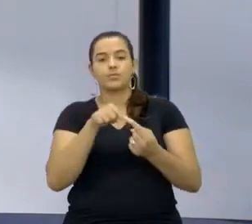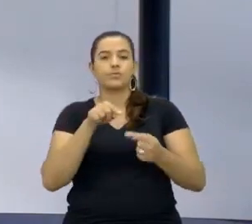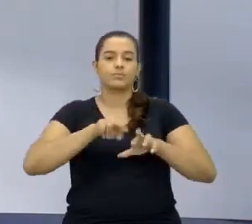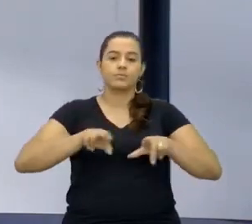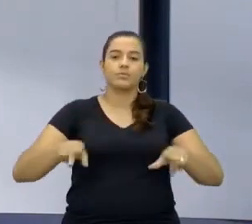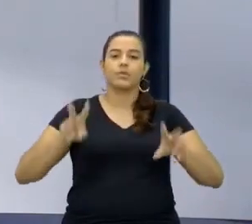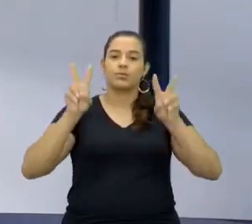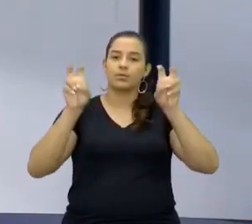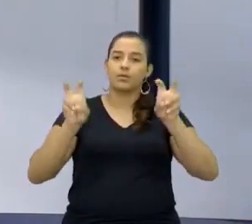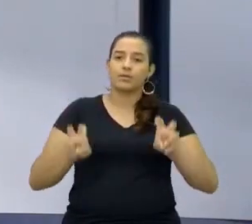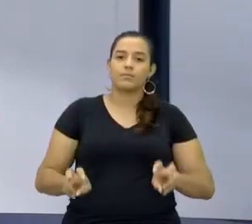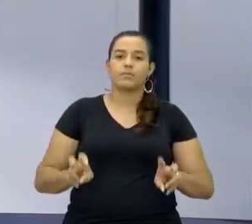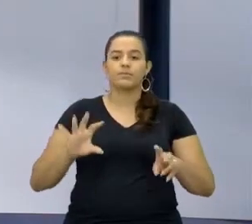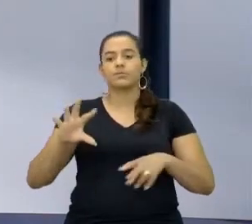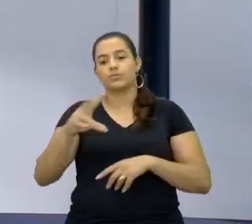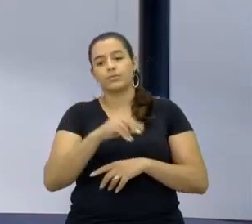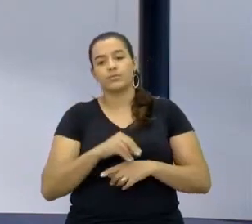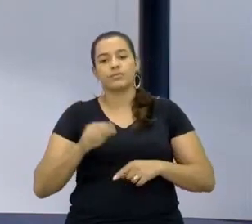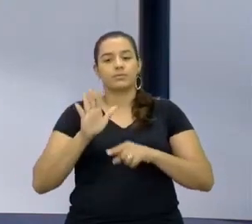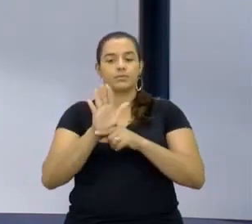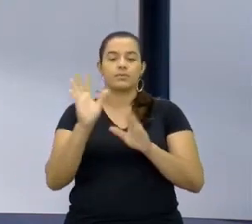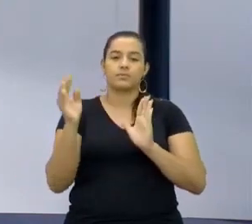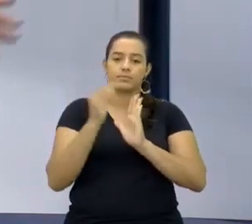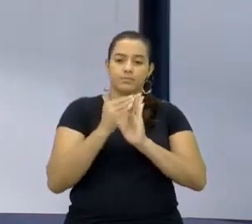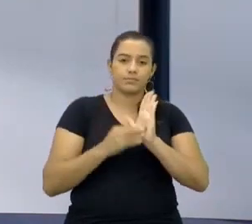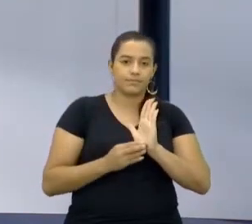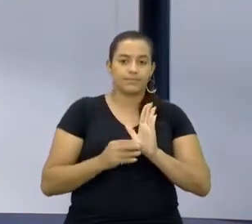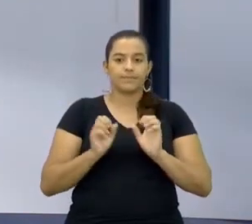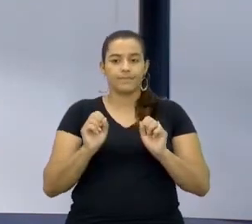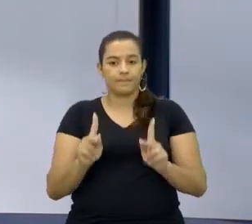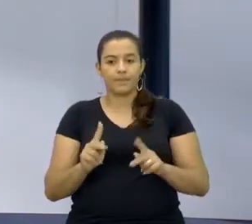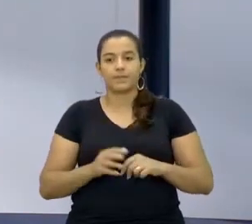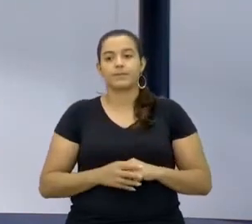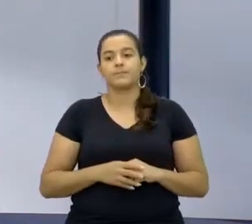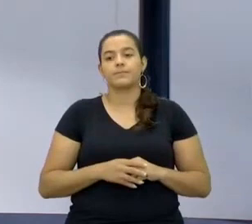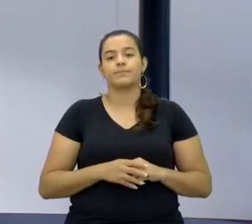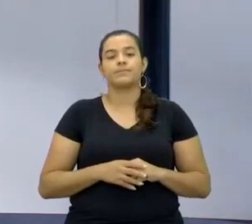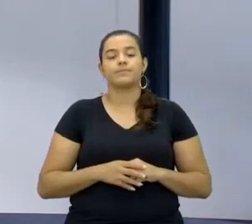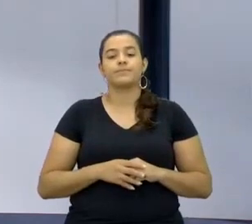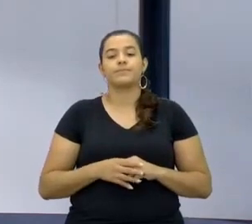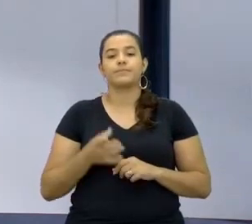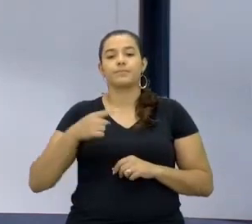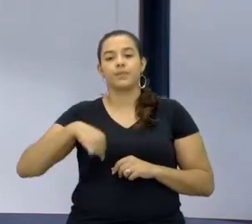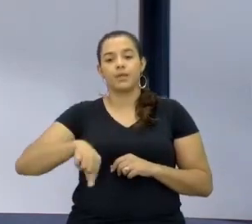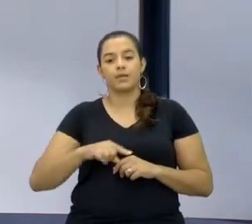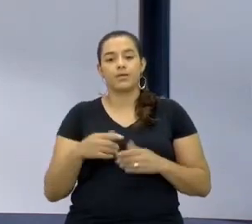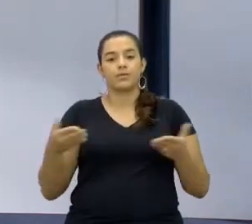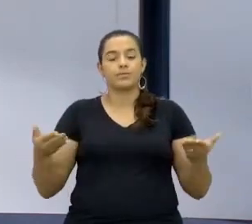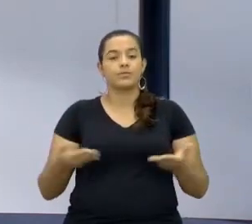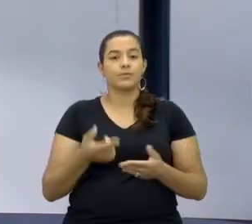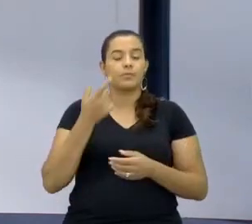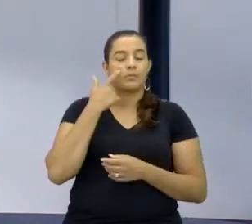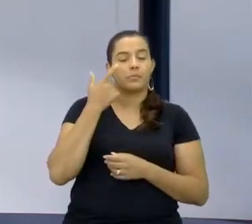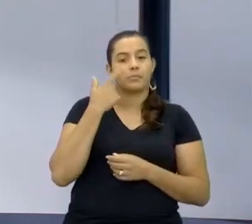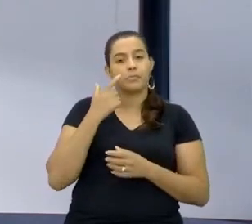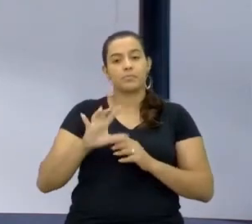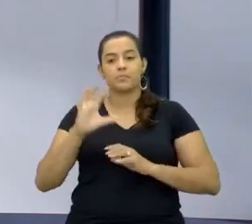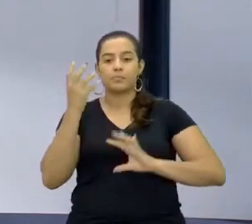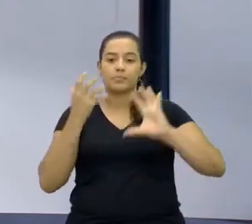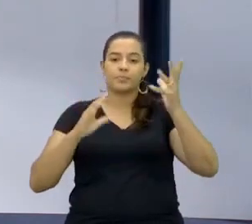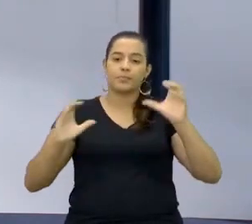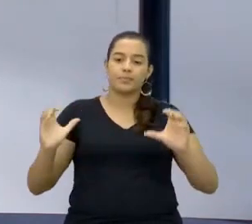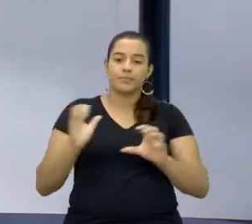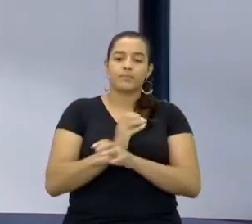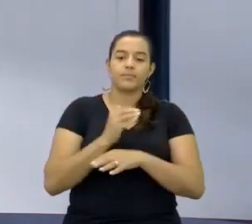o título, todas essas coisas a gente tem que colocar, tá bom? Agora a gente está na parte de resultados, né? E conclusões daqui